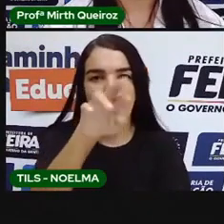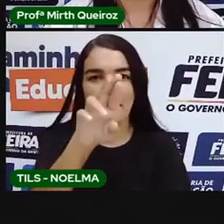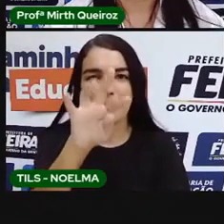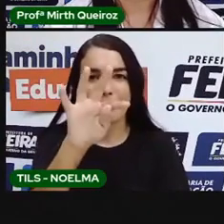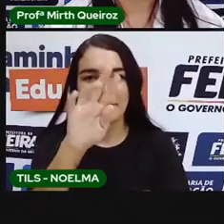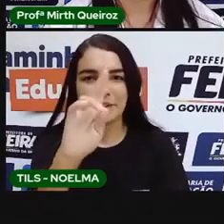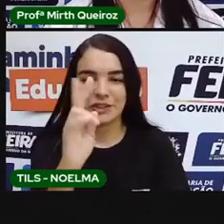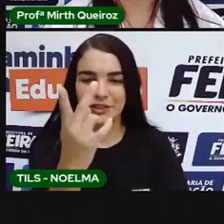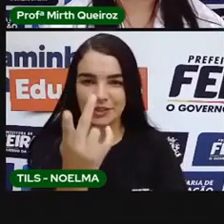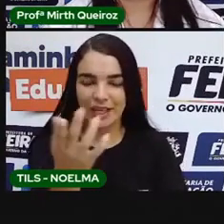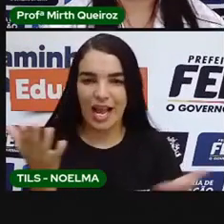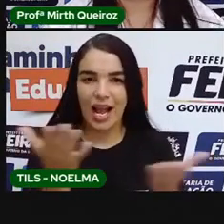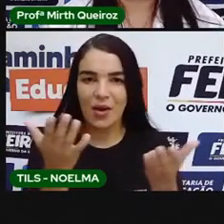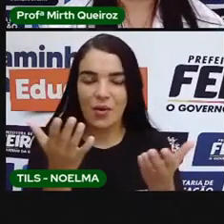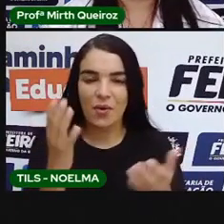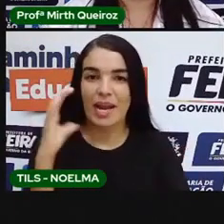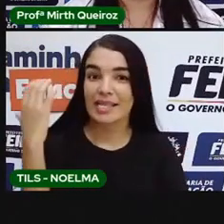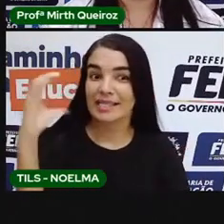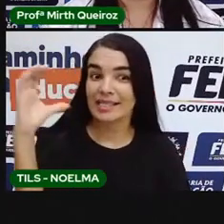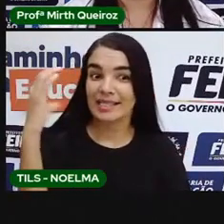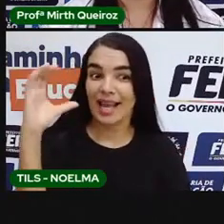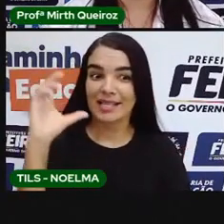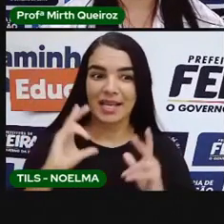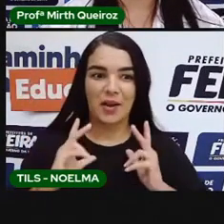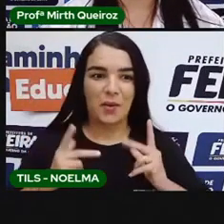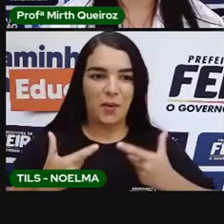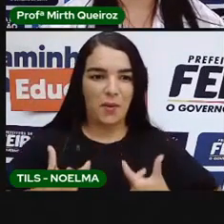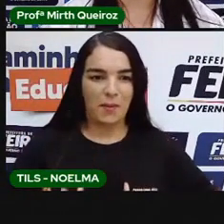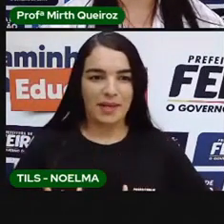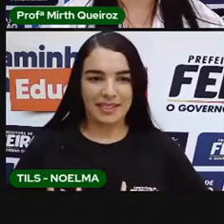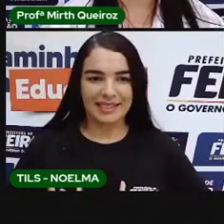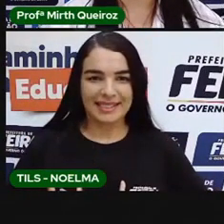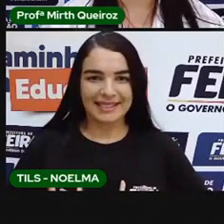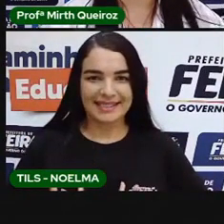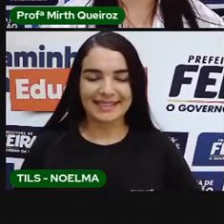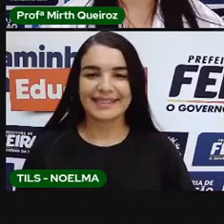de ciências humanas.